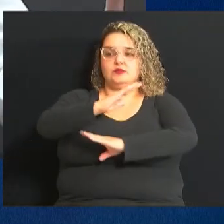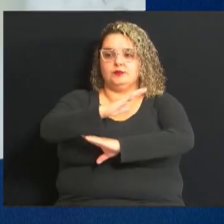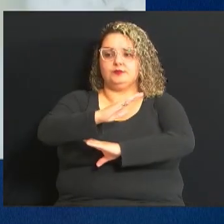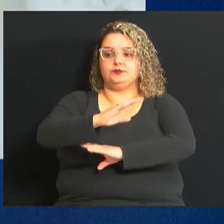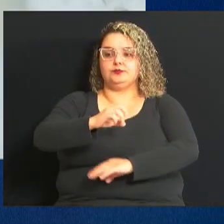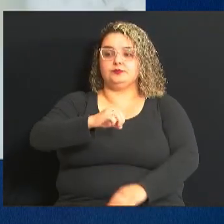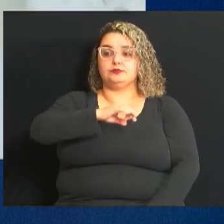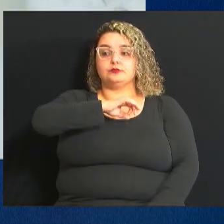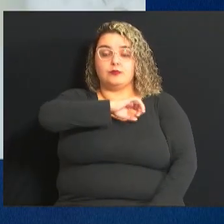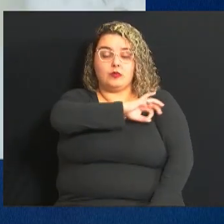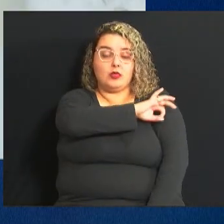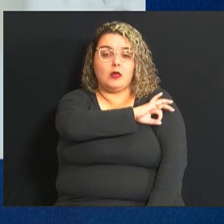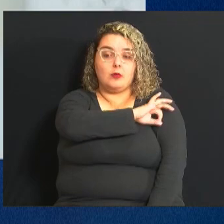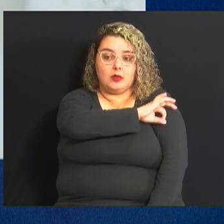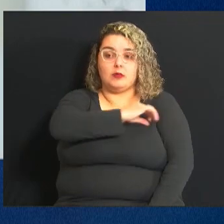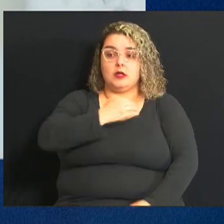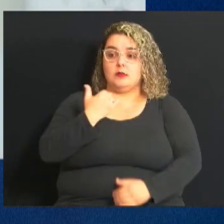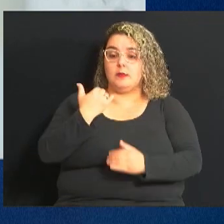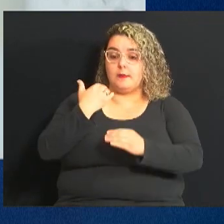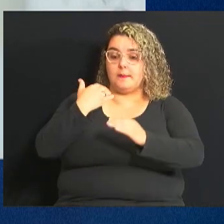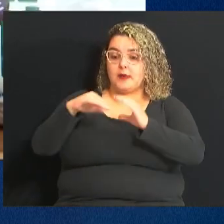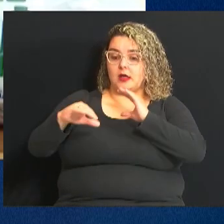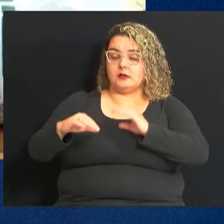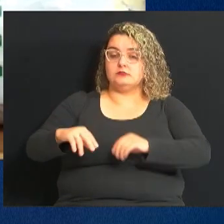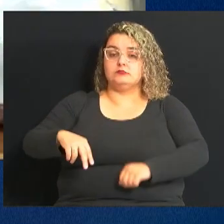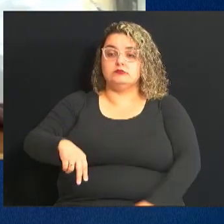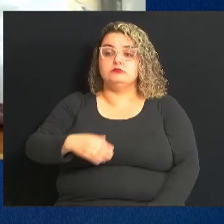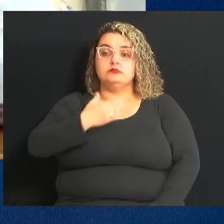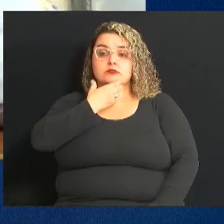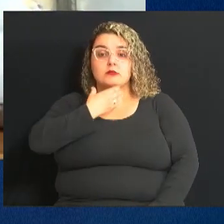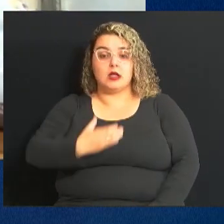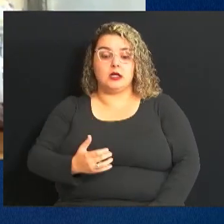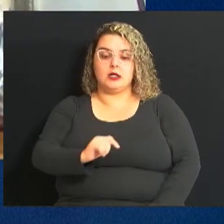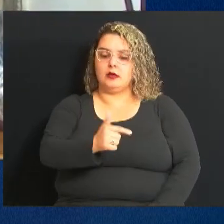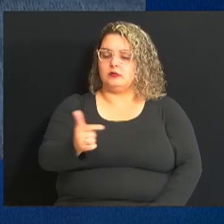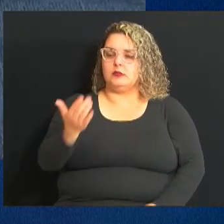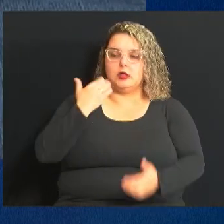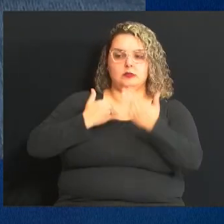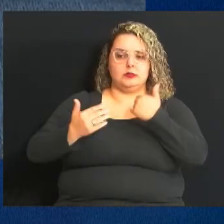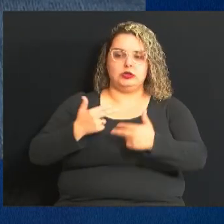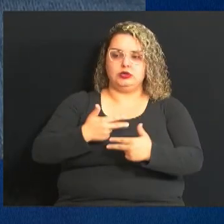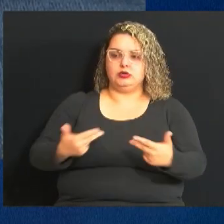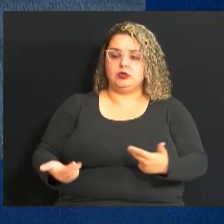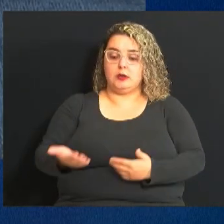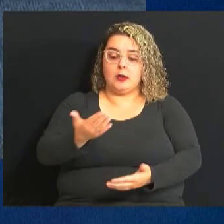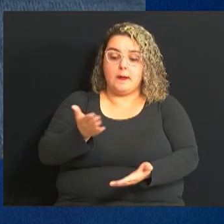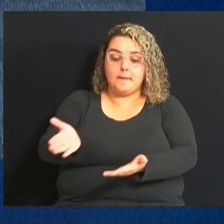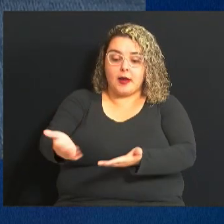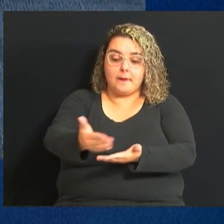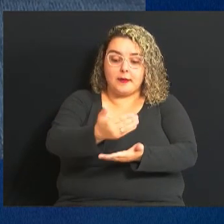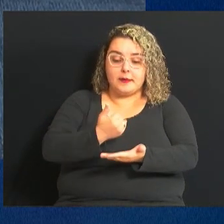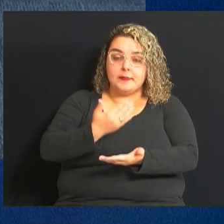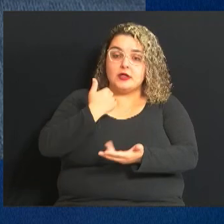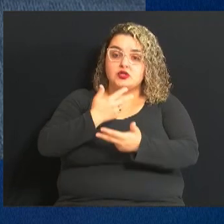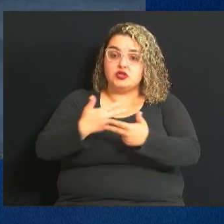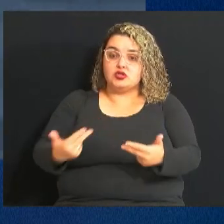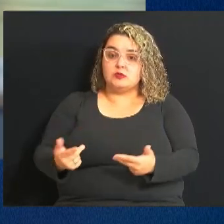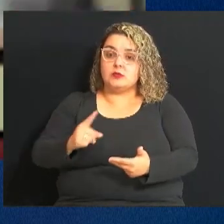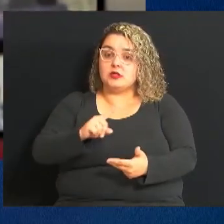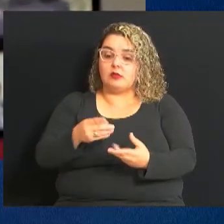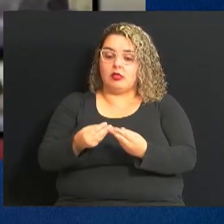Prefeitura lança campanha Natal Sem Fome e vai arrecadar alimentos não perecíveis até o dia 20 de